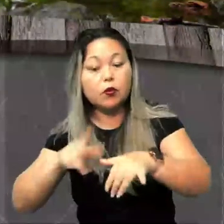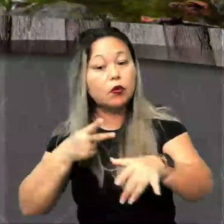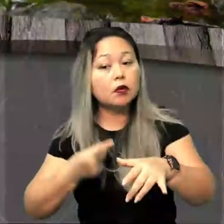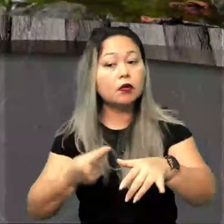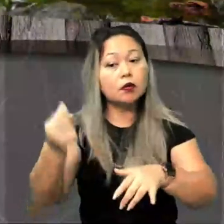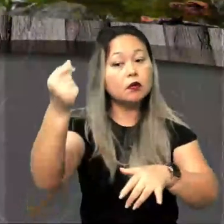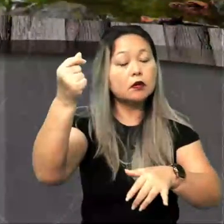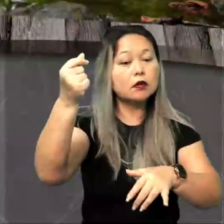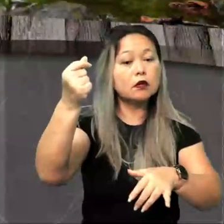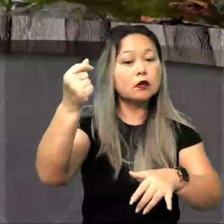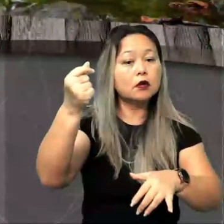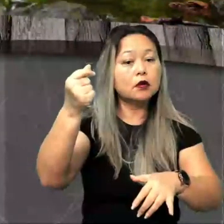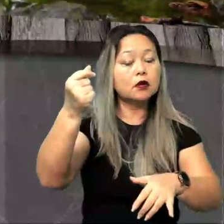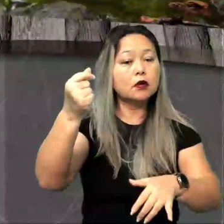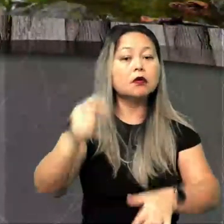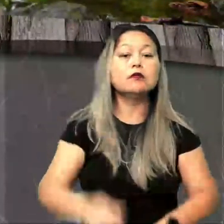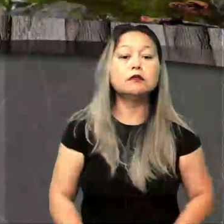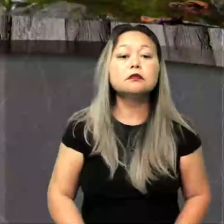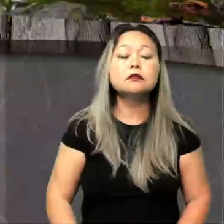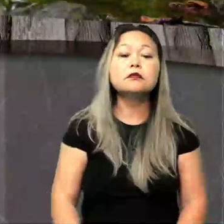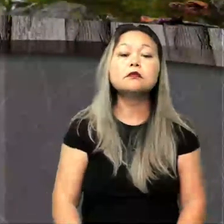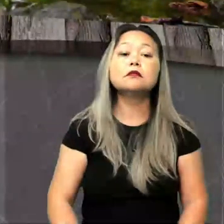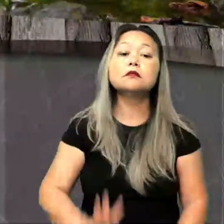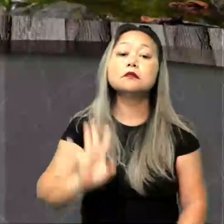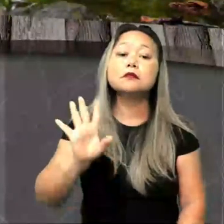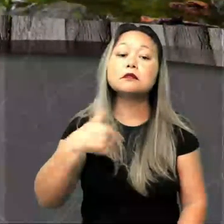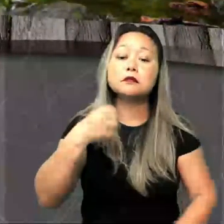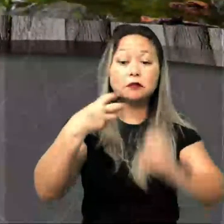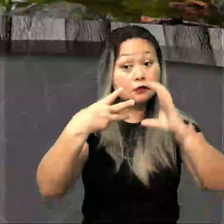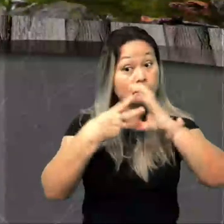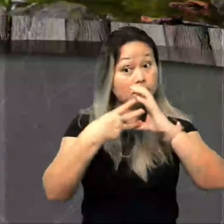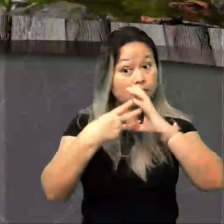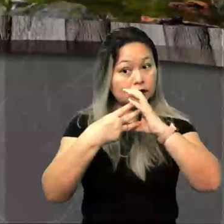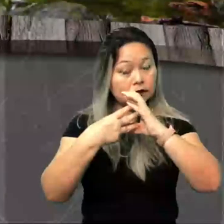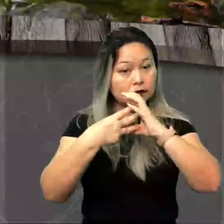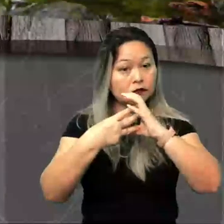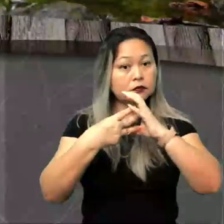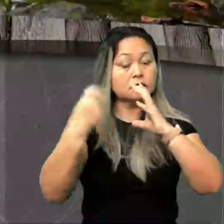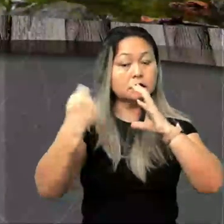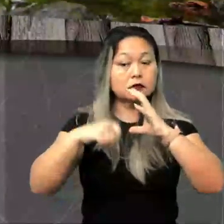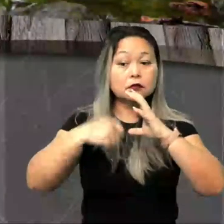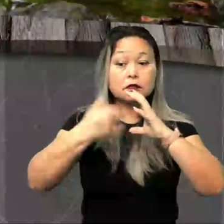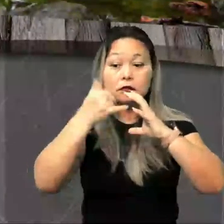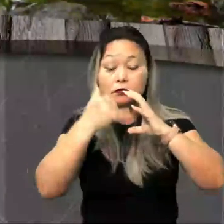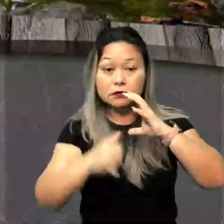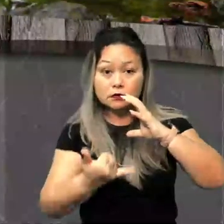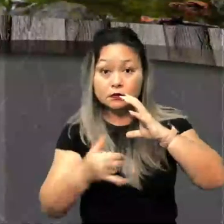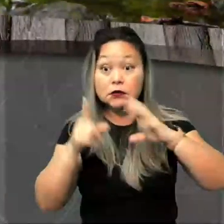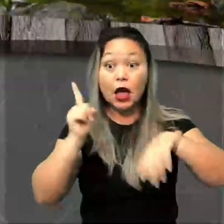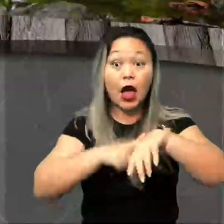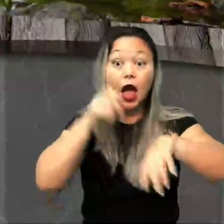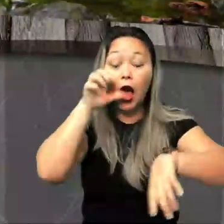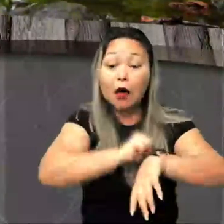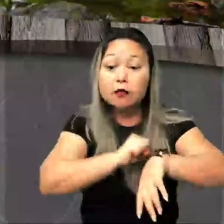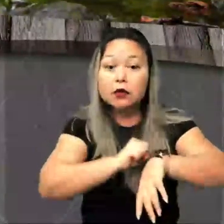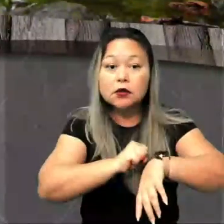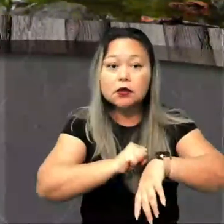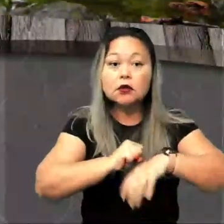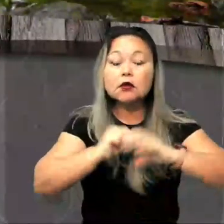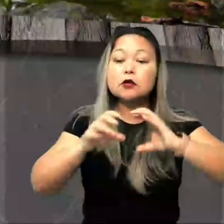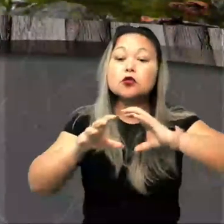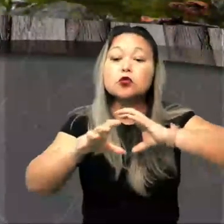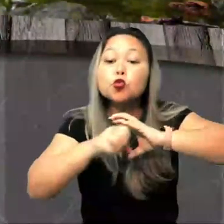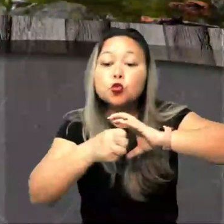embora. Tá? Então as nossas células, quando elas precisam de energia imediata, elas